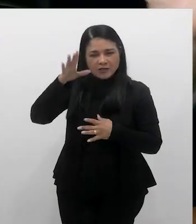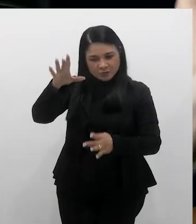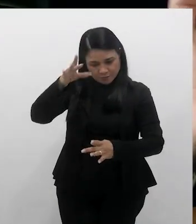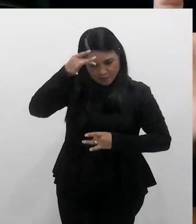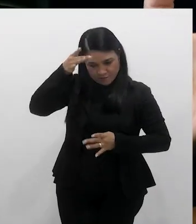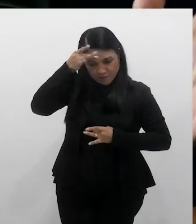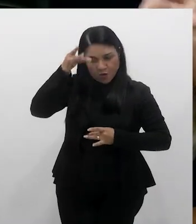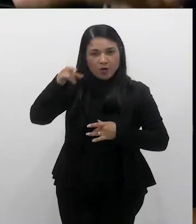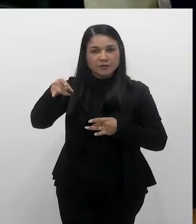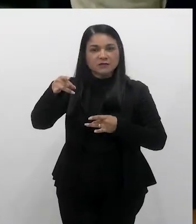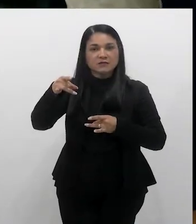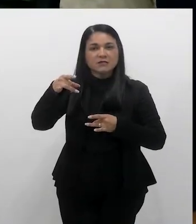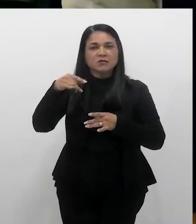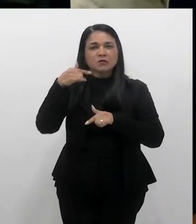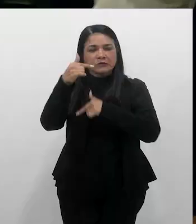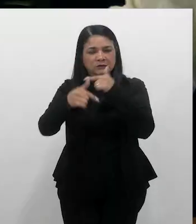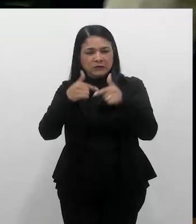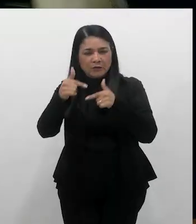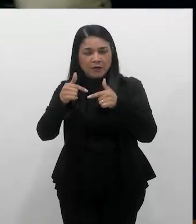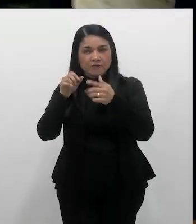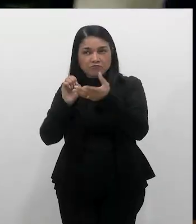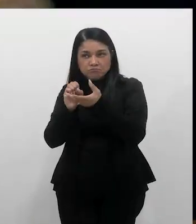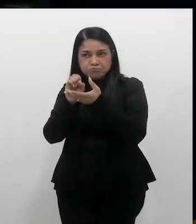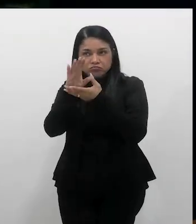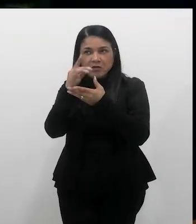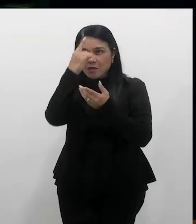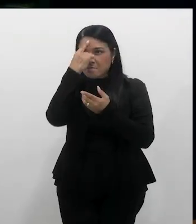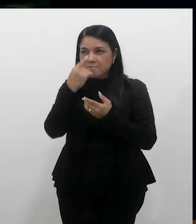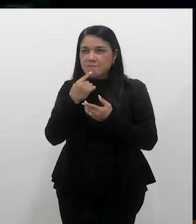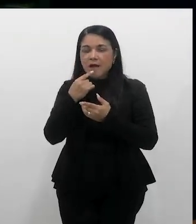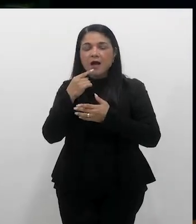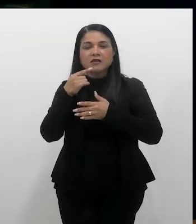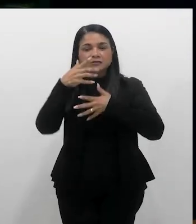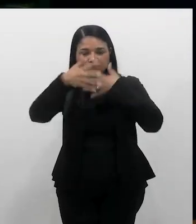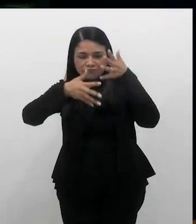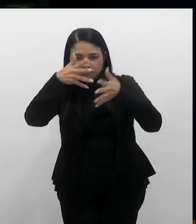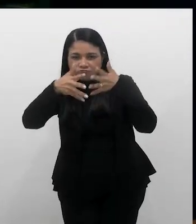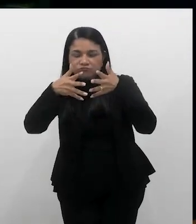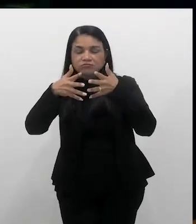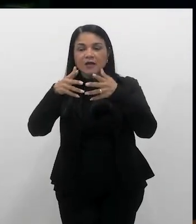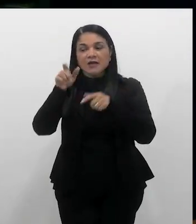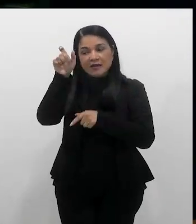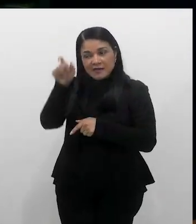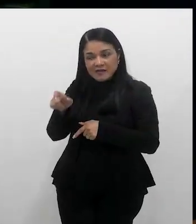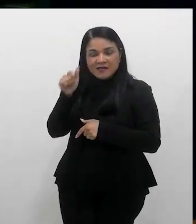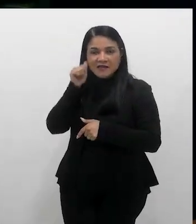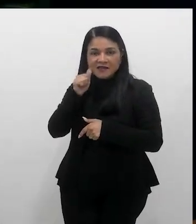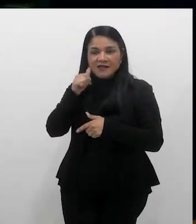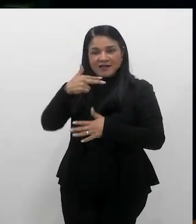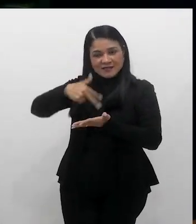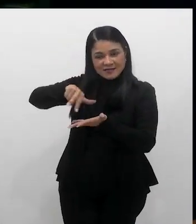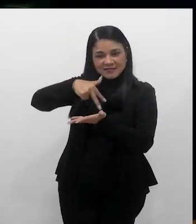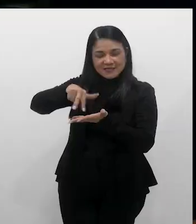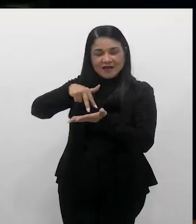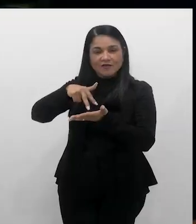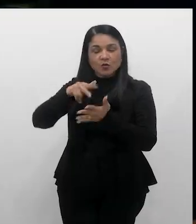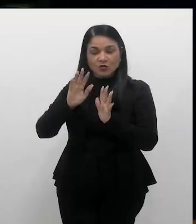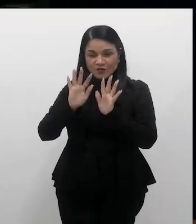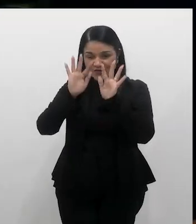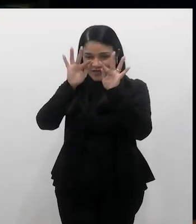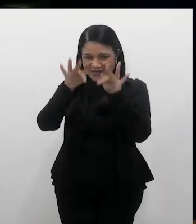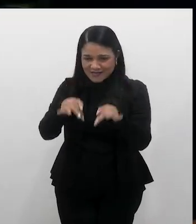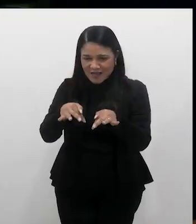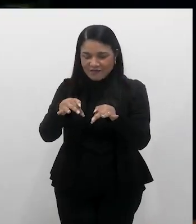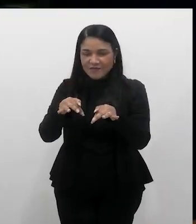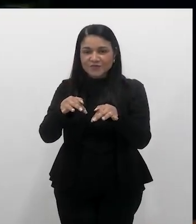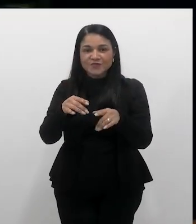num sentido bastante expandido, porque eu trabalhava com projeções de imagem, com falas, e ela dançava. E o trabalho acabava e as